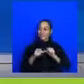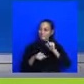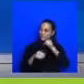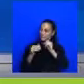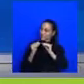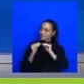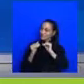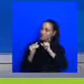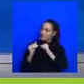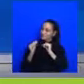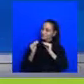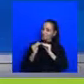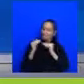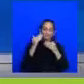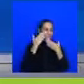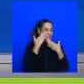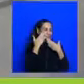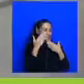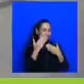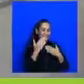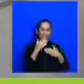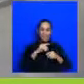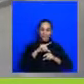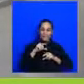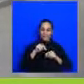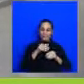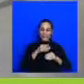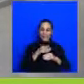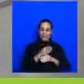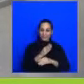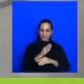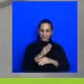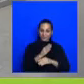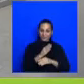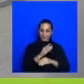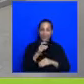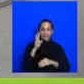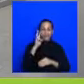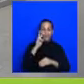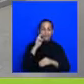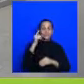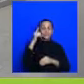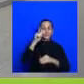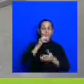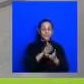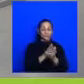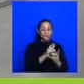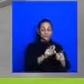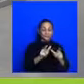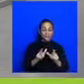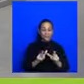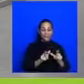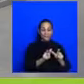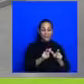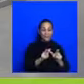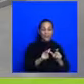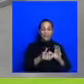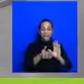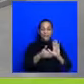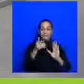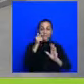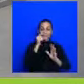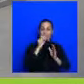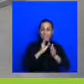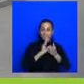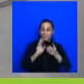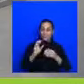confirmo. Sim, confirmo. Obrigado. Sorteio realizado, validado. Lembre-se, após a apuração, você poderá saber de onde são as apostas